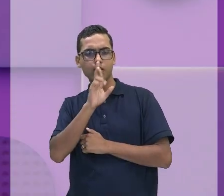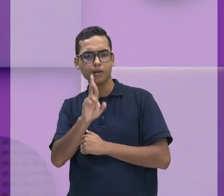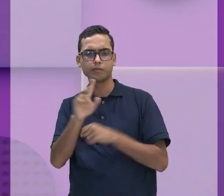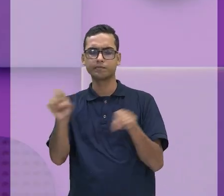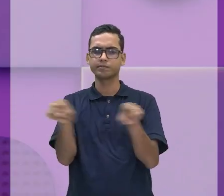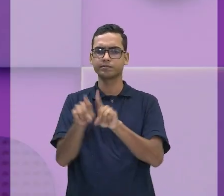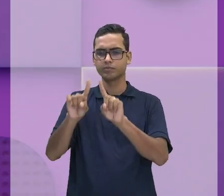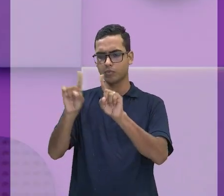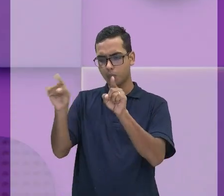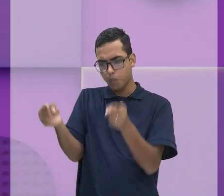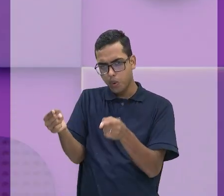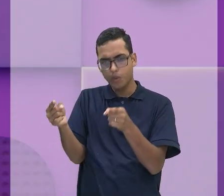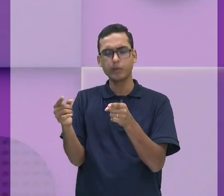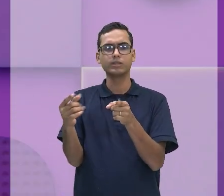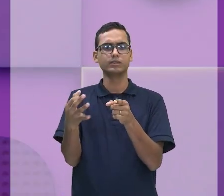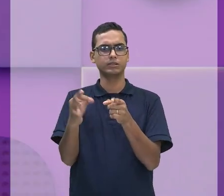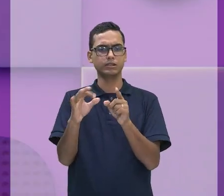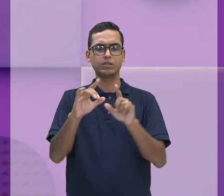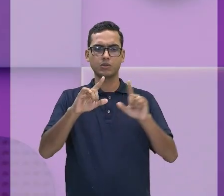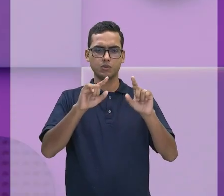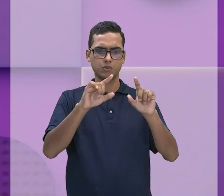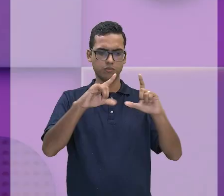o colchete, por último a chave.